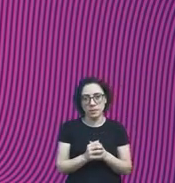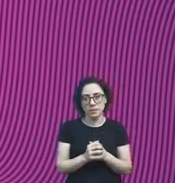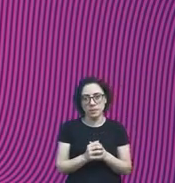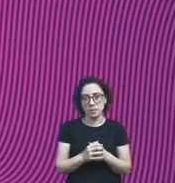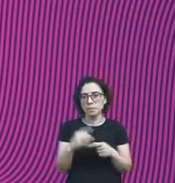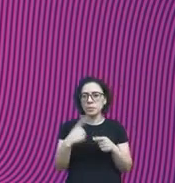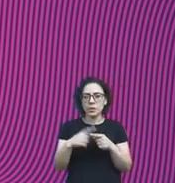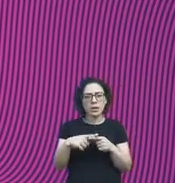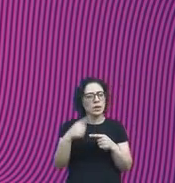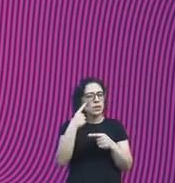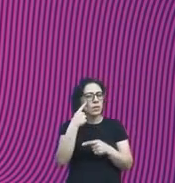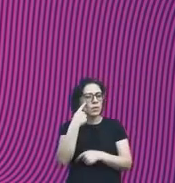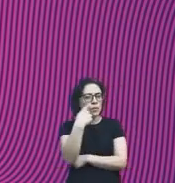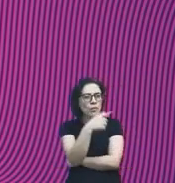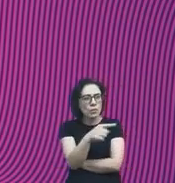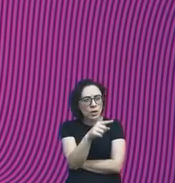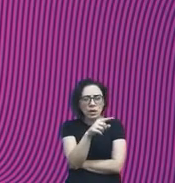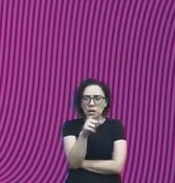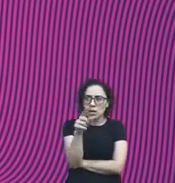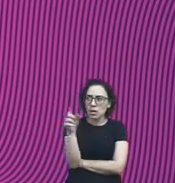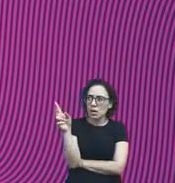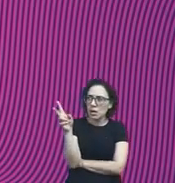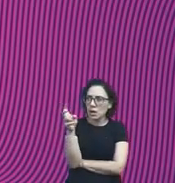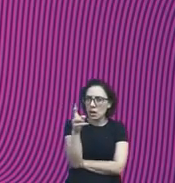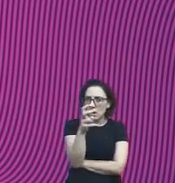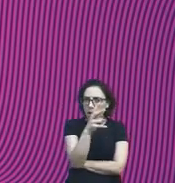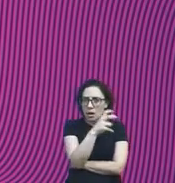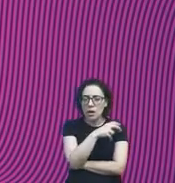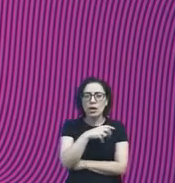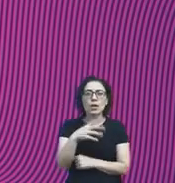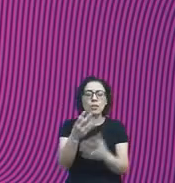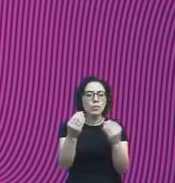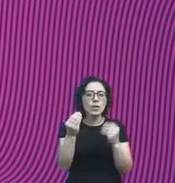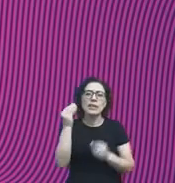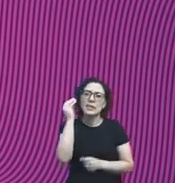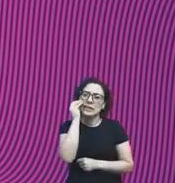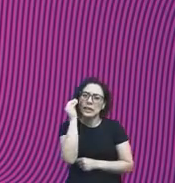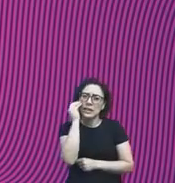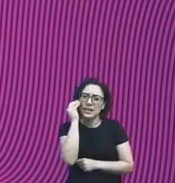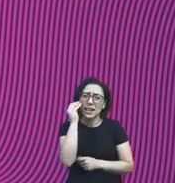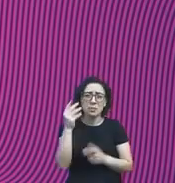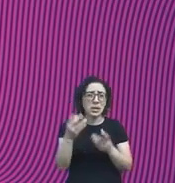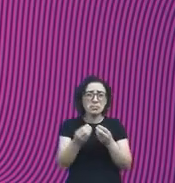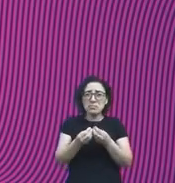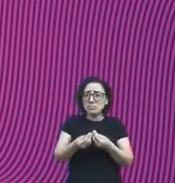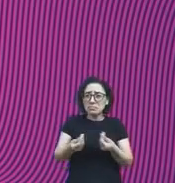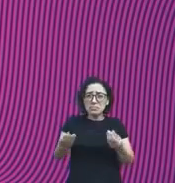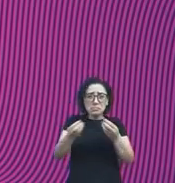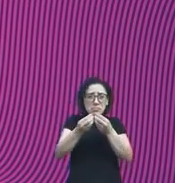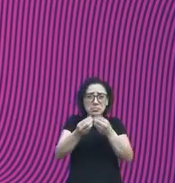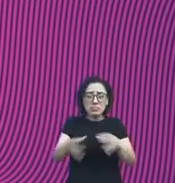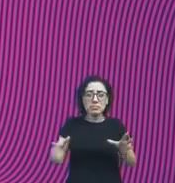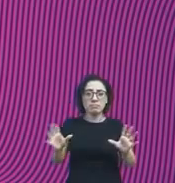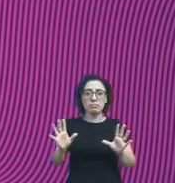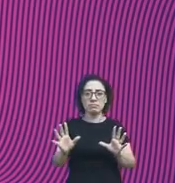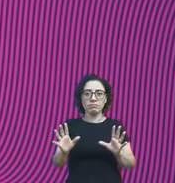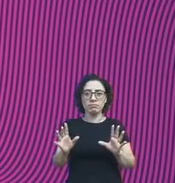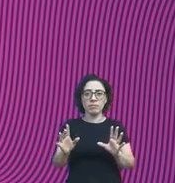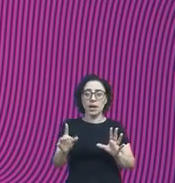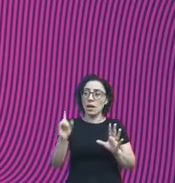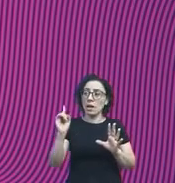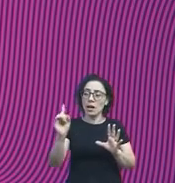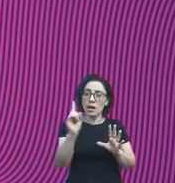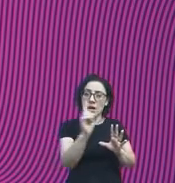opinião, inútil e, em parte, suicida, de que cada segmento pense que vai haver solução